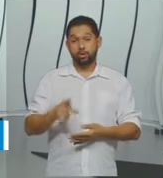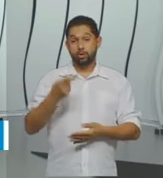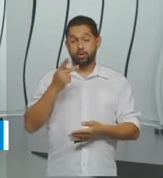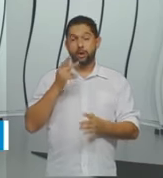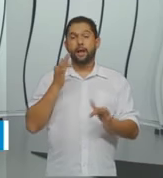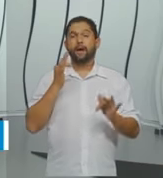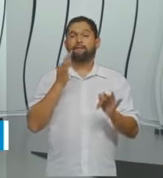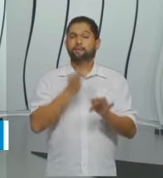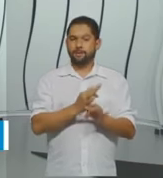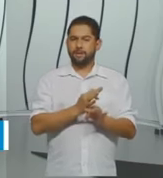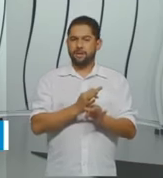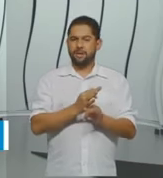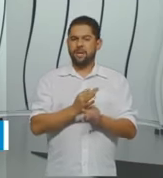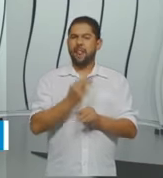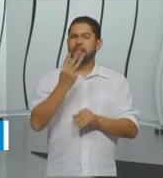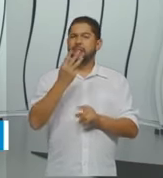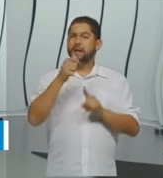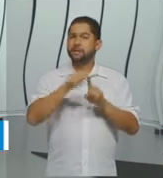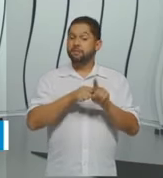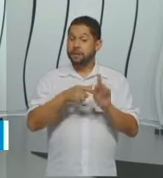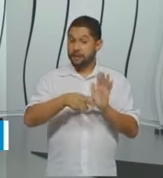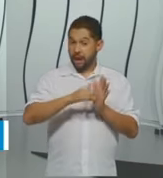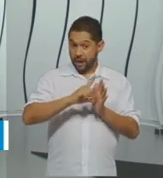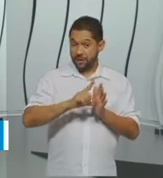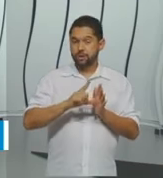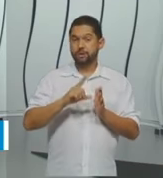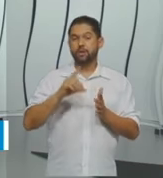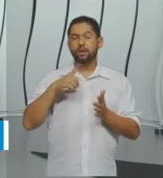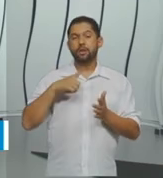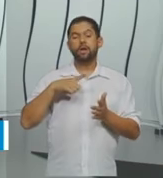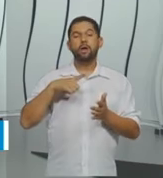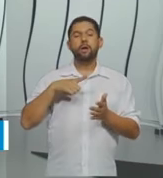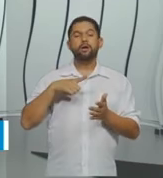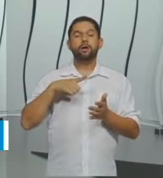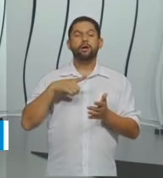foi uns 3 meses antes do livro ser publicado, ele